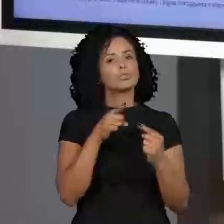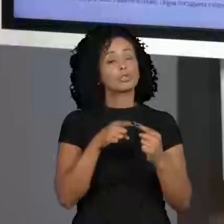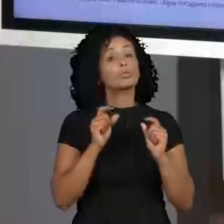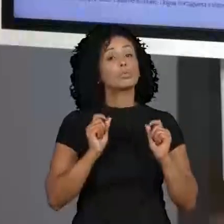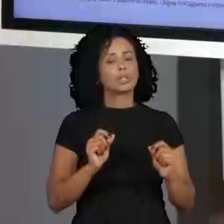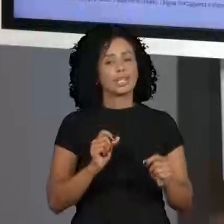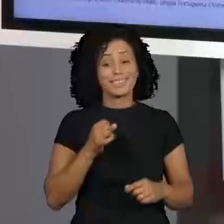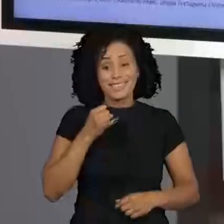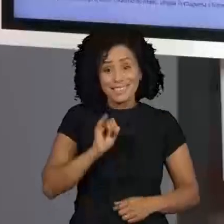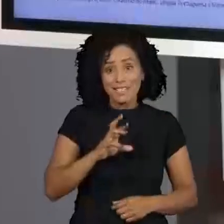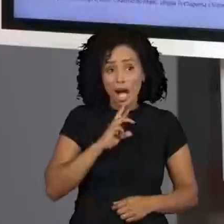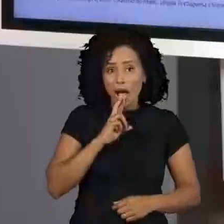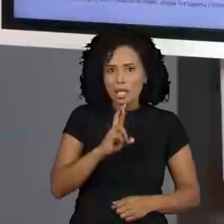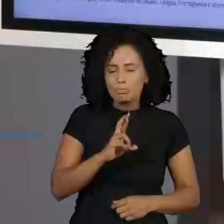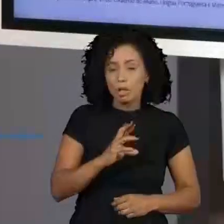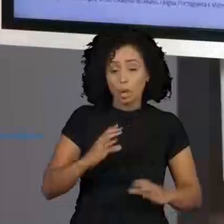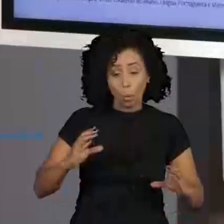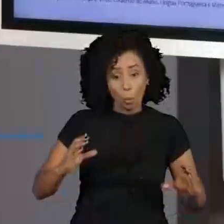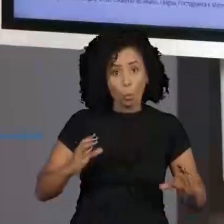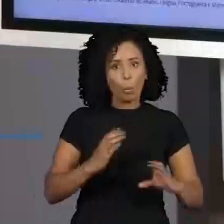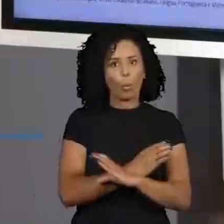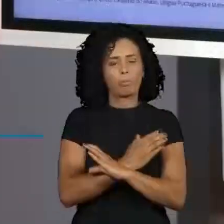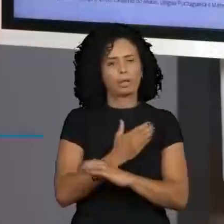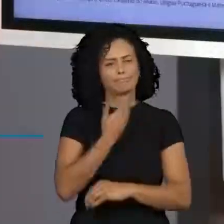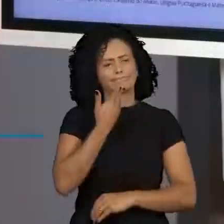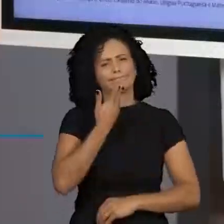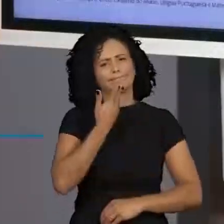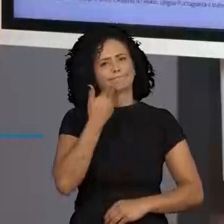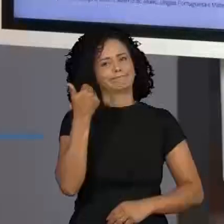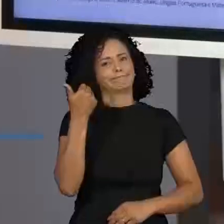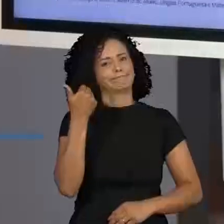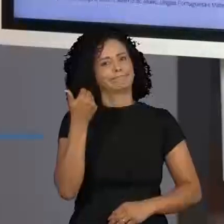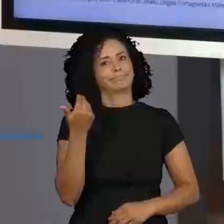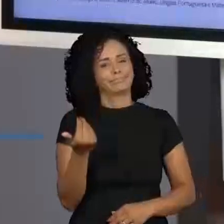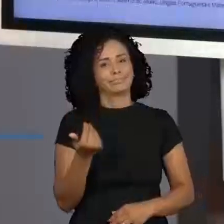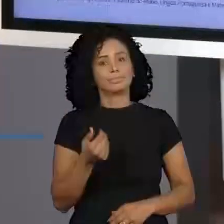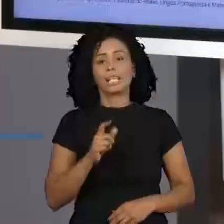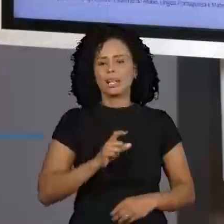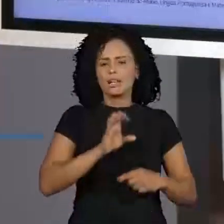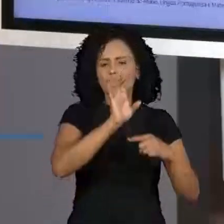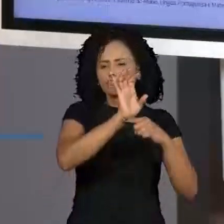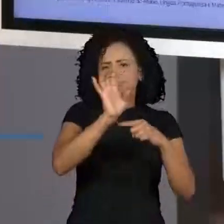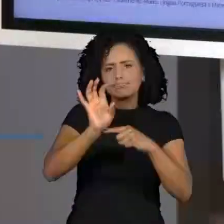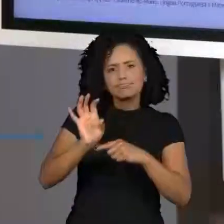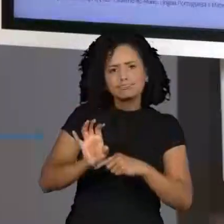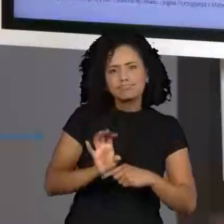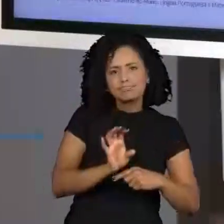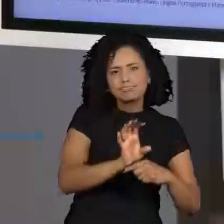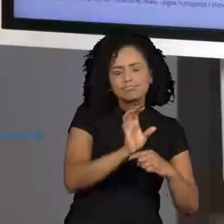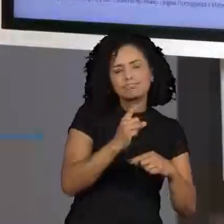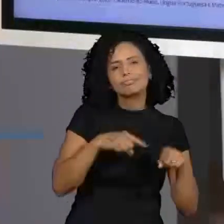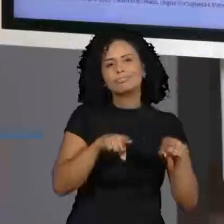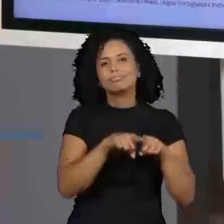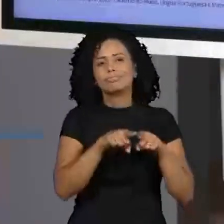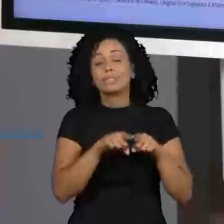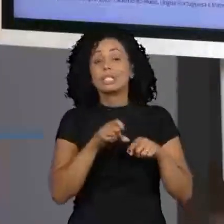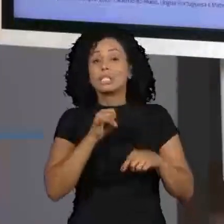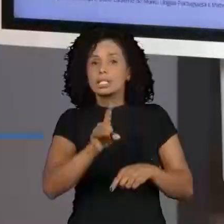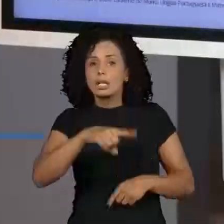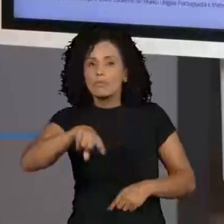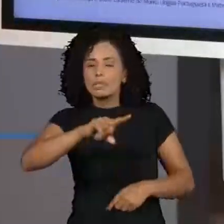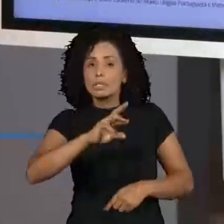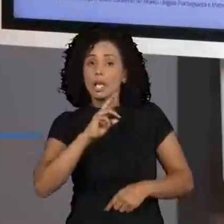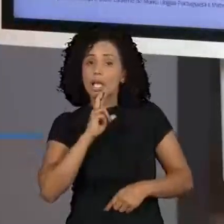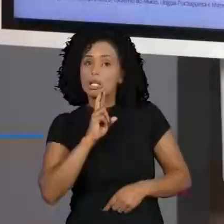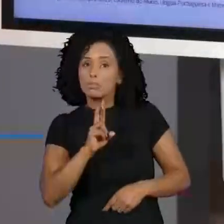mais completa você colocar sua resposta, melhor. Porém, esse jeito que a professora falou de você responder objetivamente, mas com